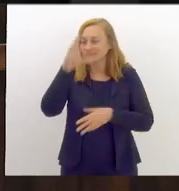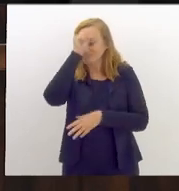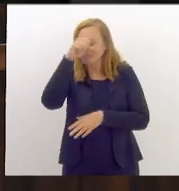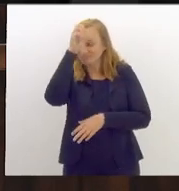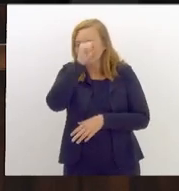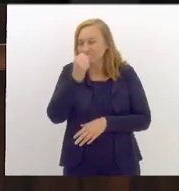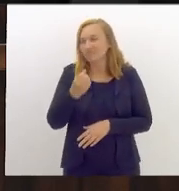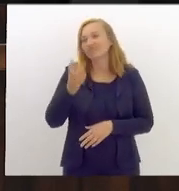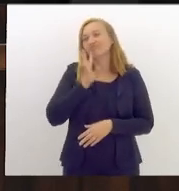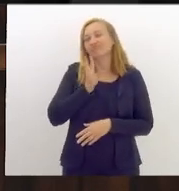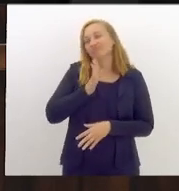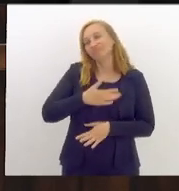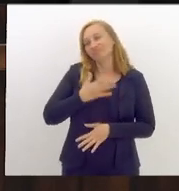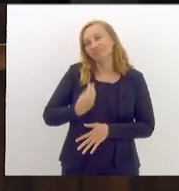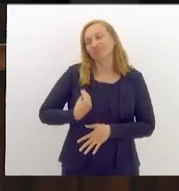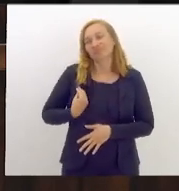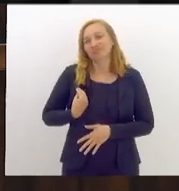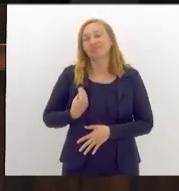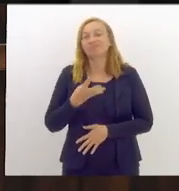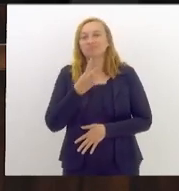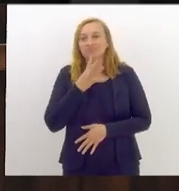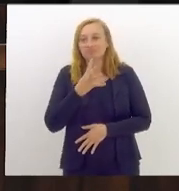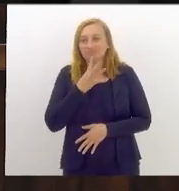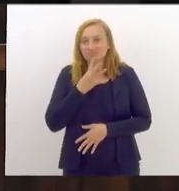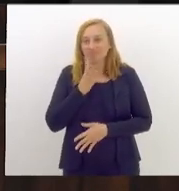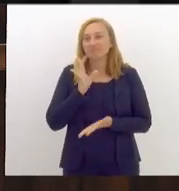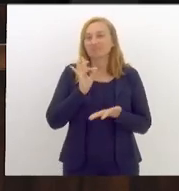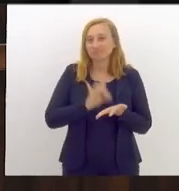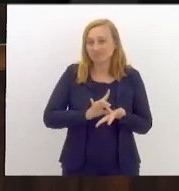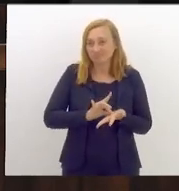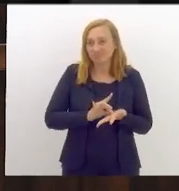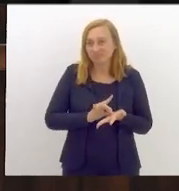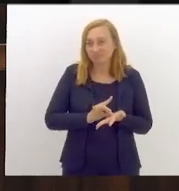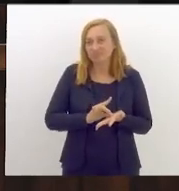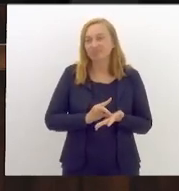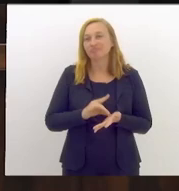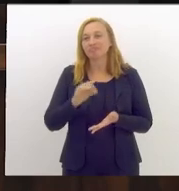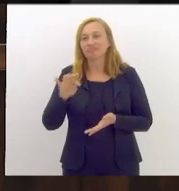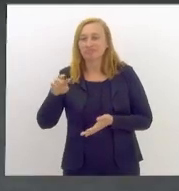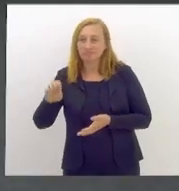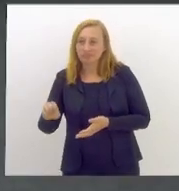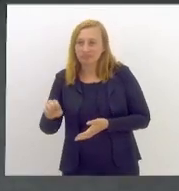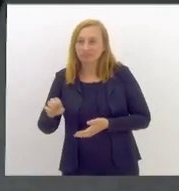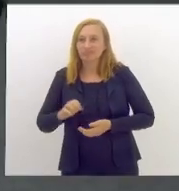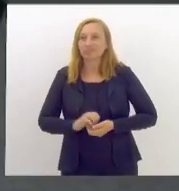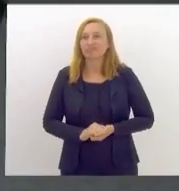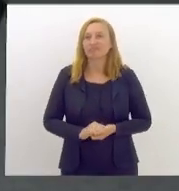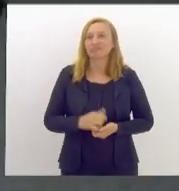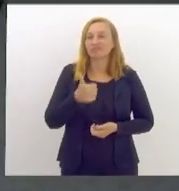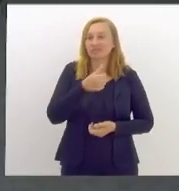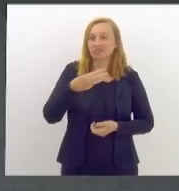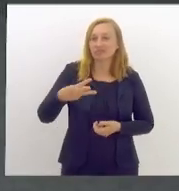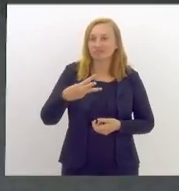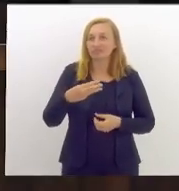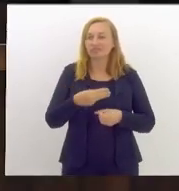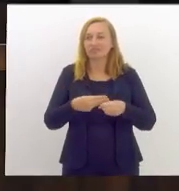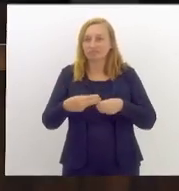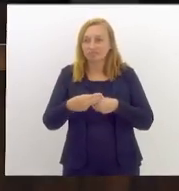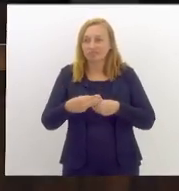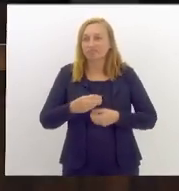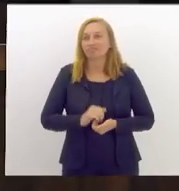bacana na minha vida conheci a realidade da região noroeste 13 municípios